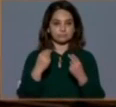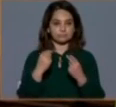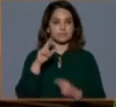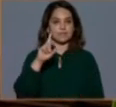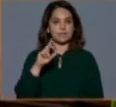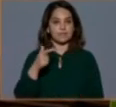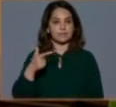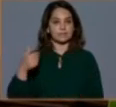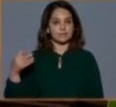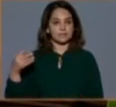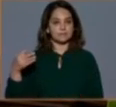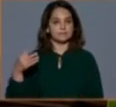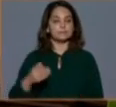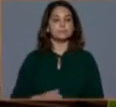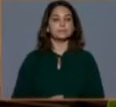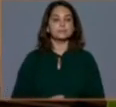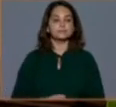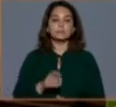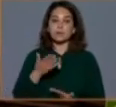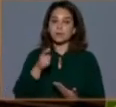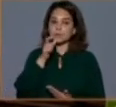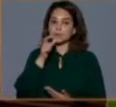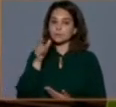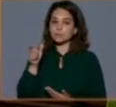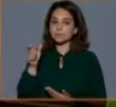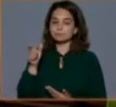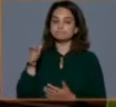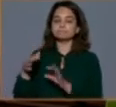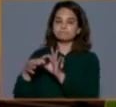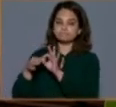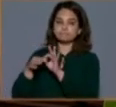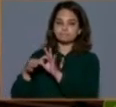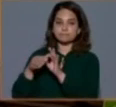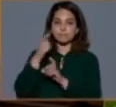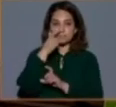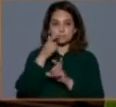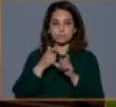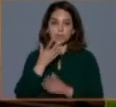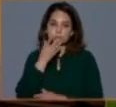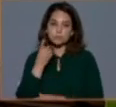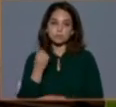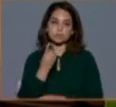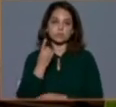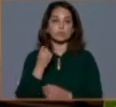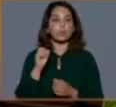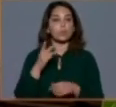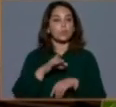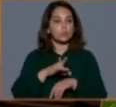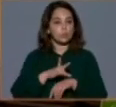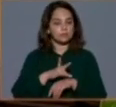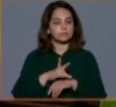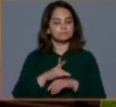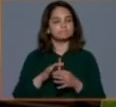RTP. Uma palavra de particular proximidade para aqueles que estão sós ou estão doentes e